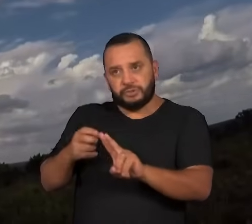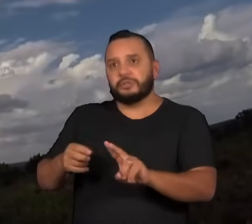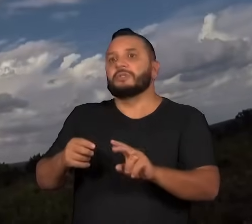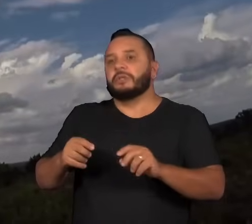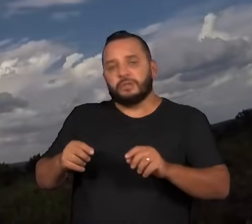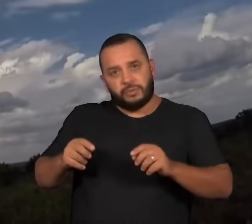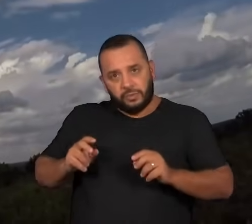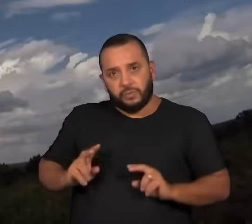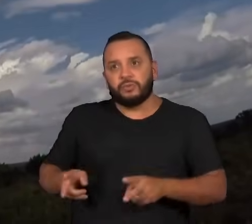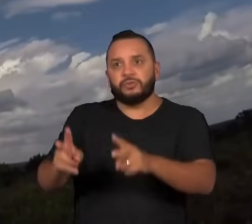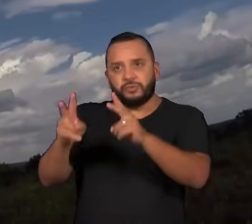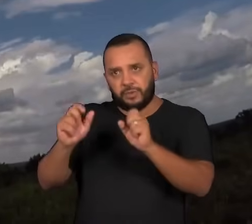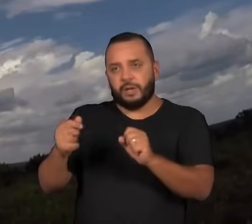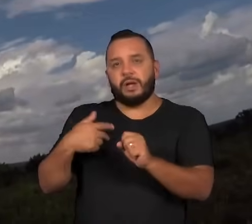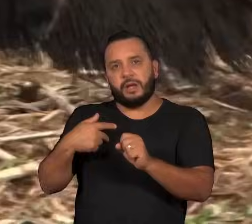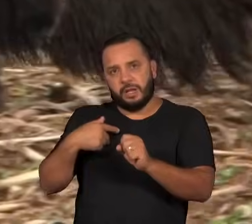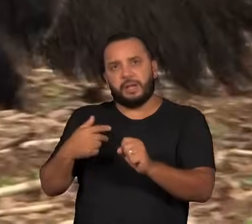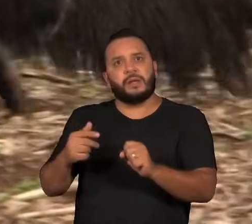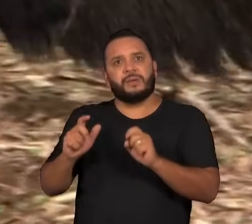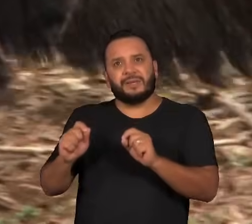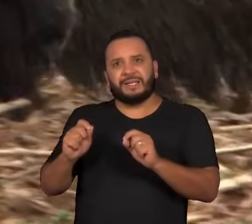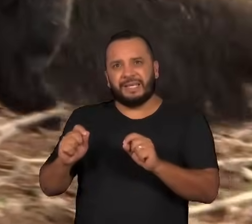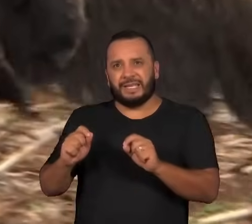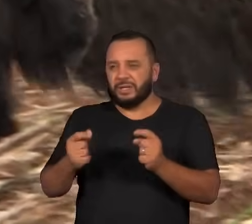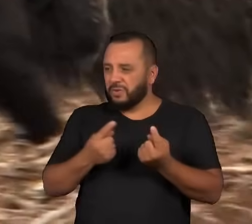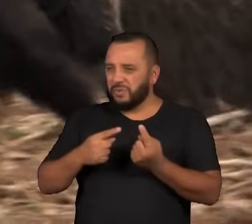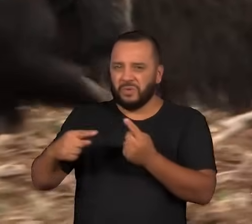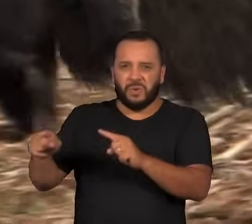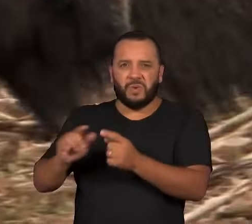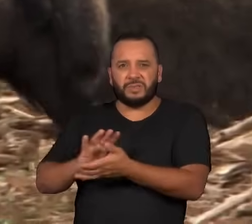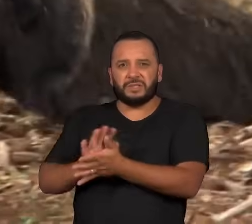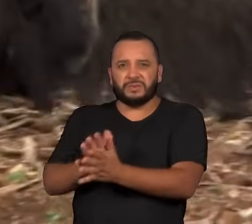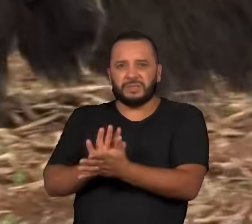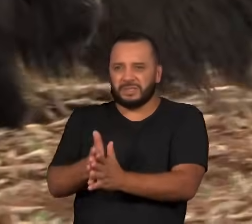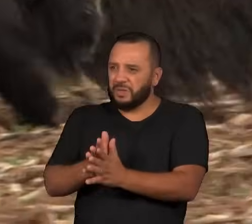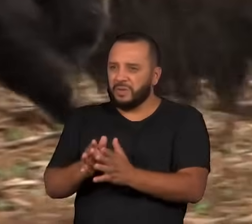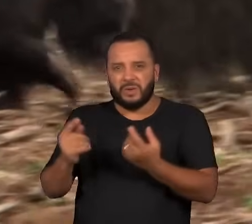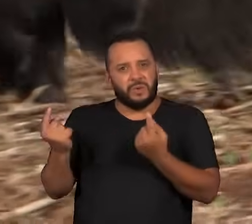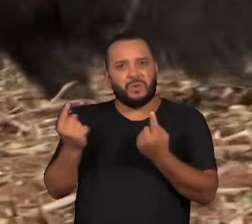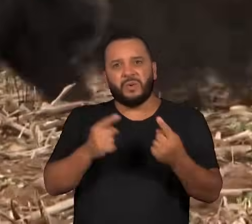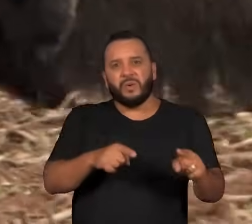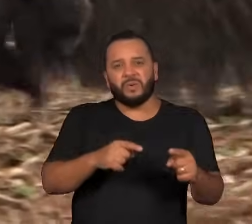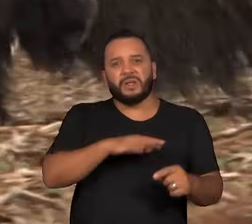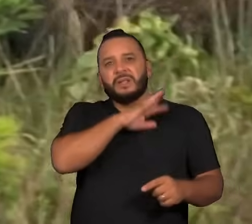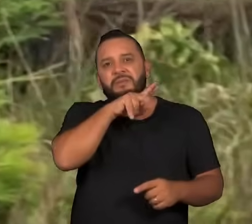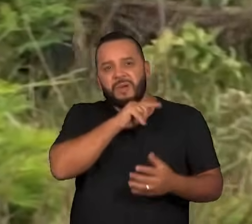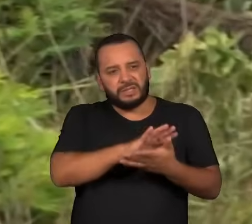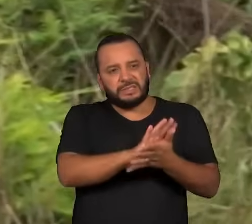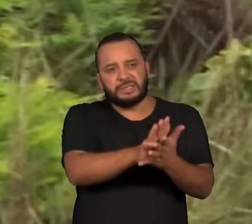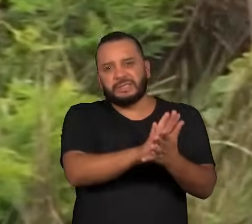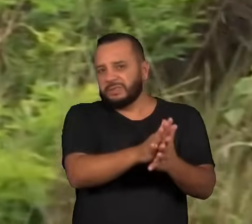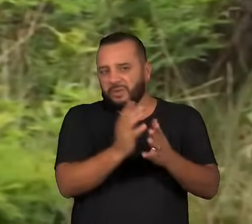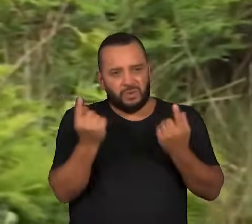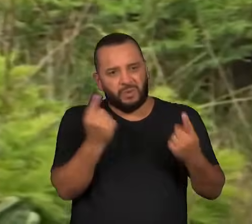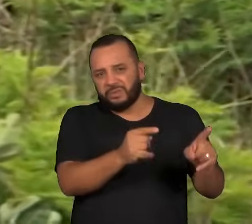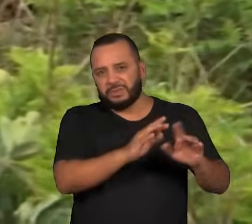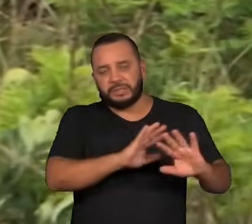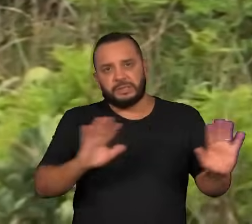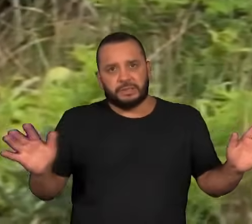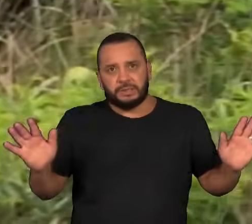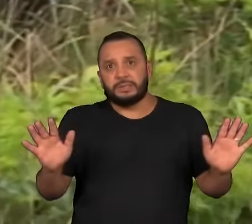continuar combatendo o desmatamento, combatendo a degradação florestal, né, passar por um processo